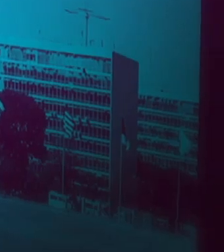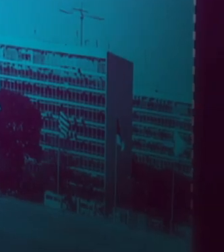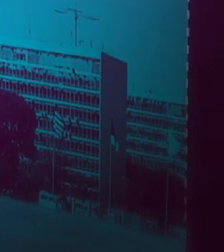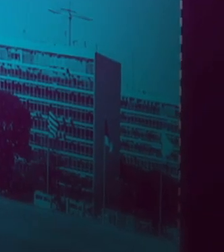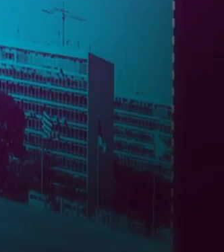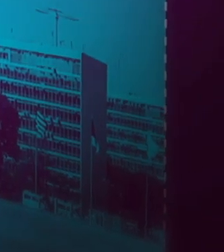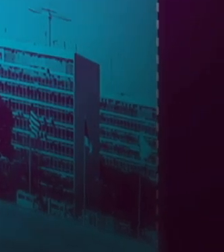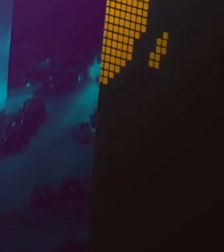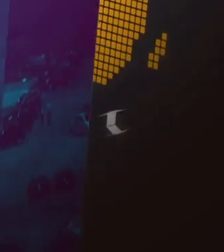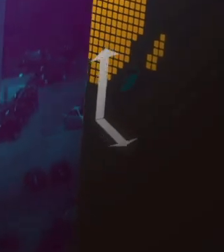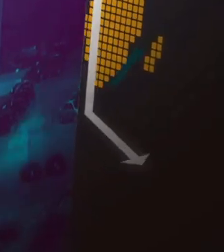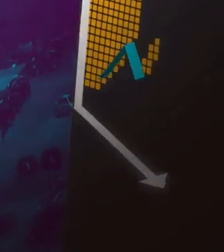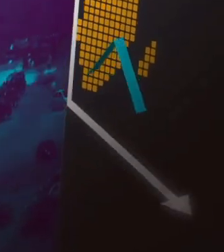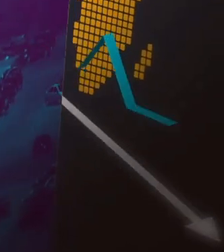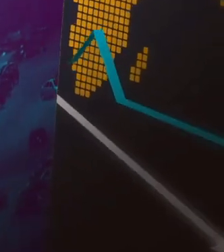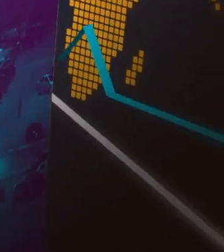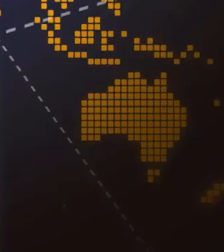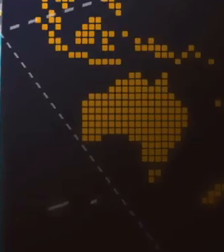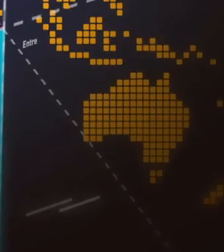E